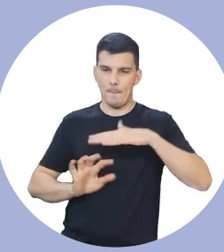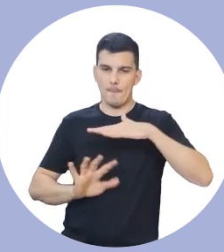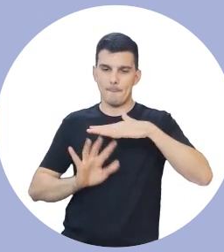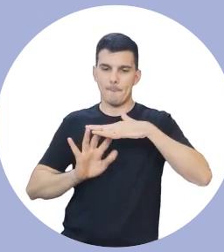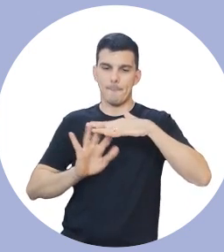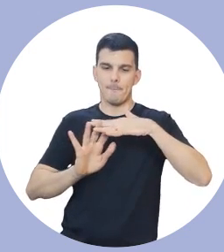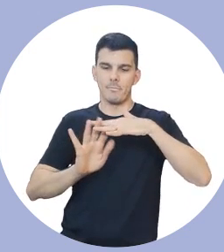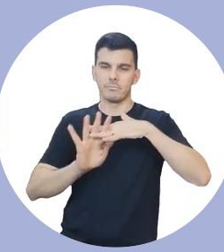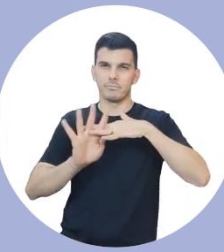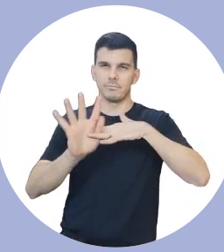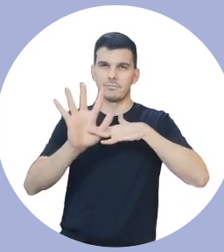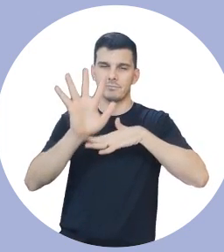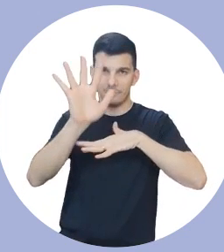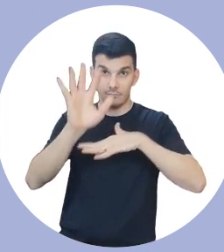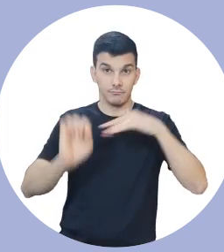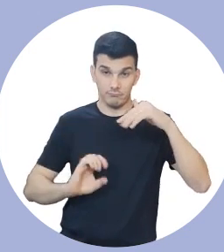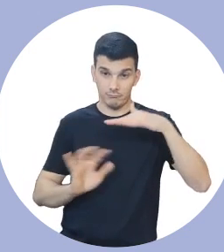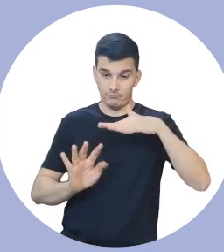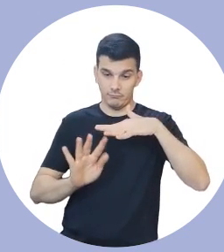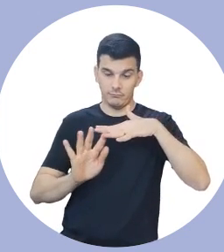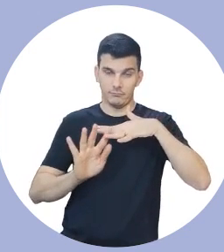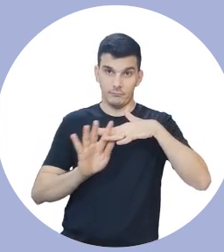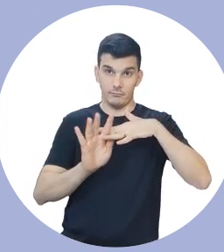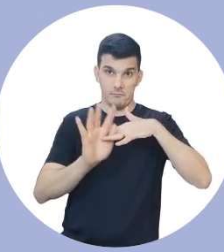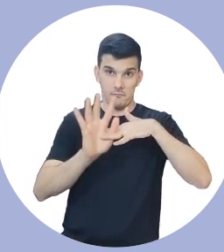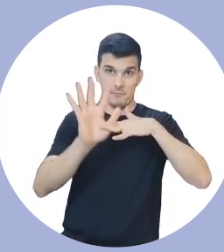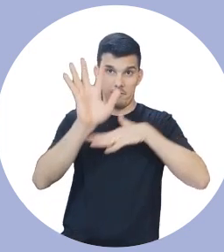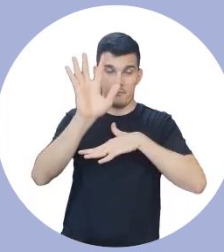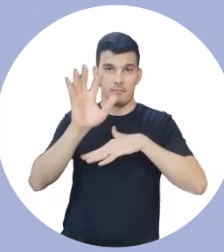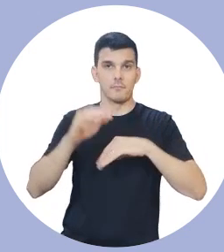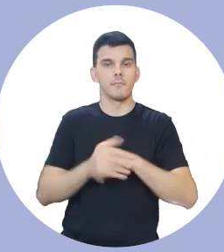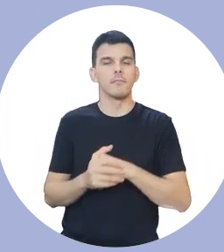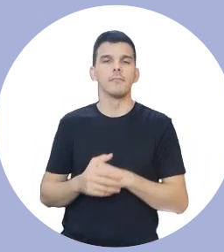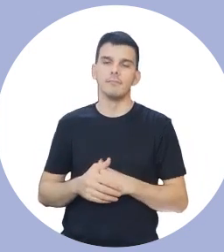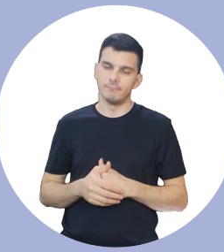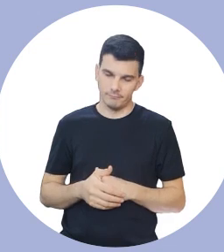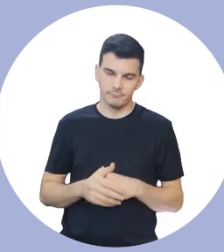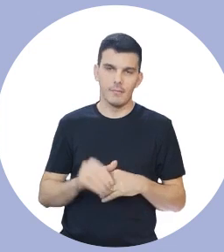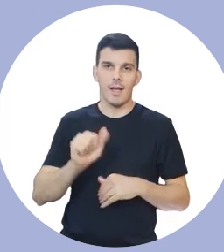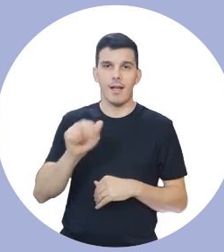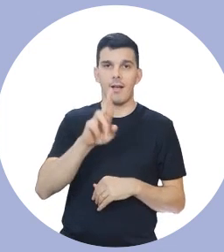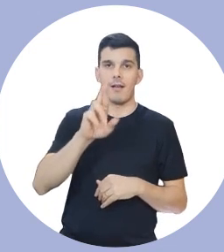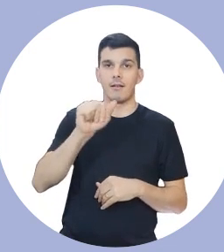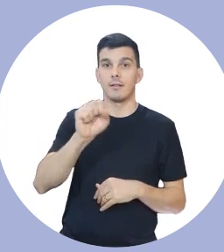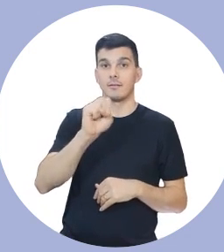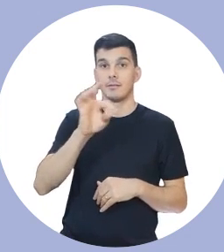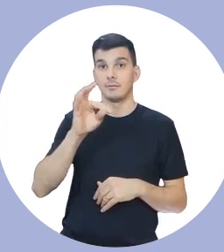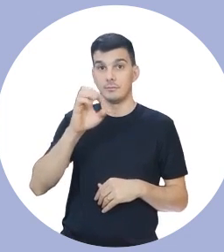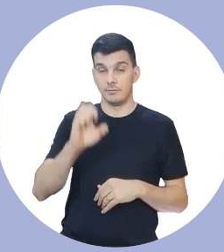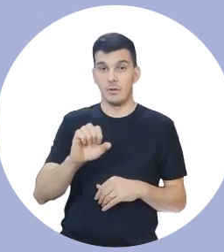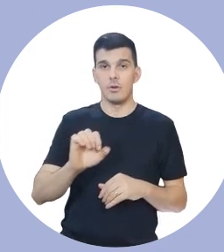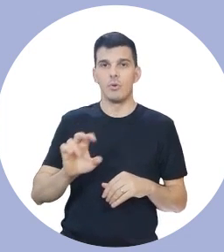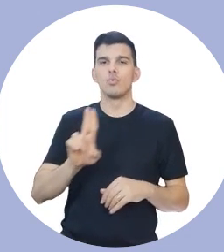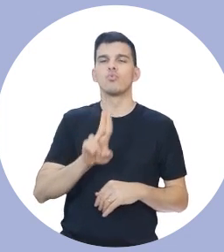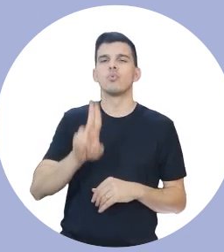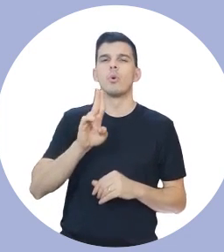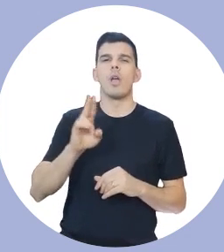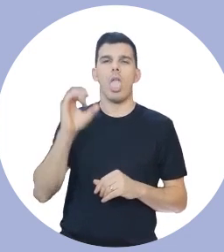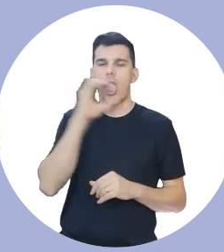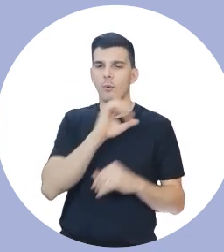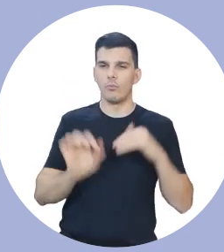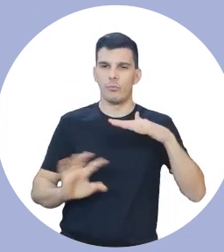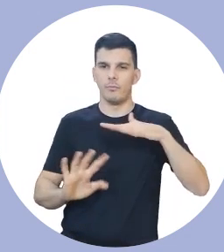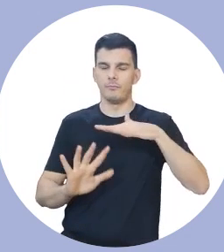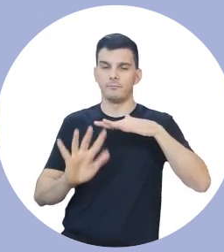Você está extraindo uma substância cheirosa, um aromatizante, por meio de uma extração utilizando um